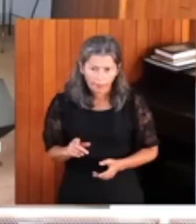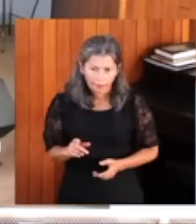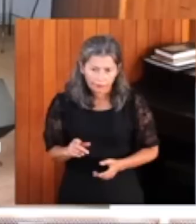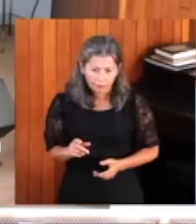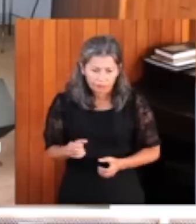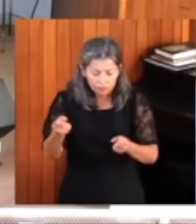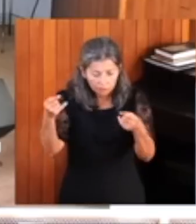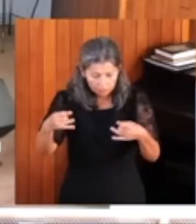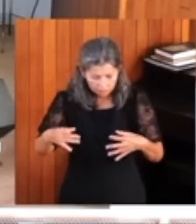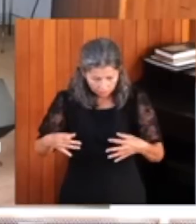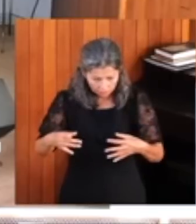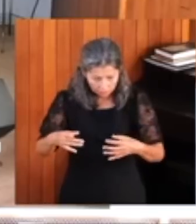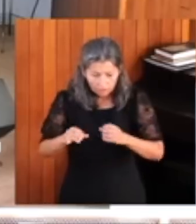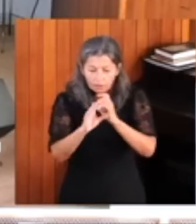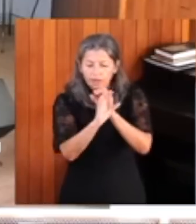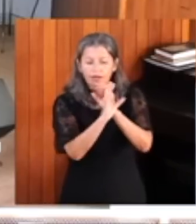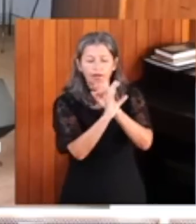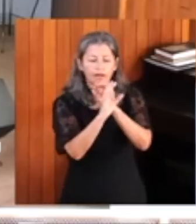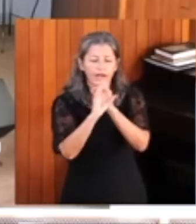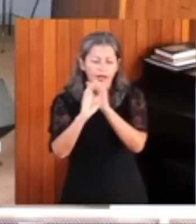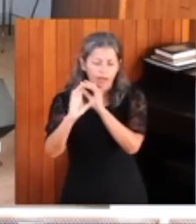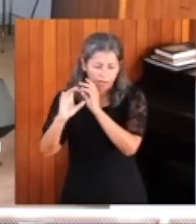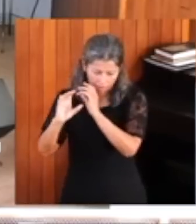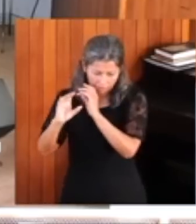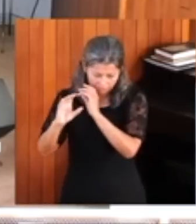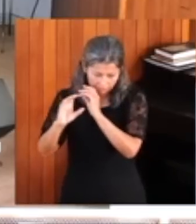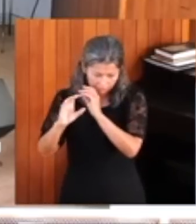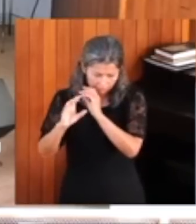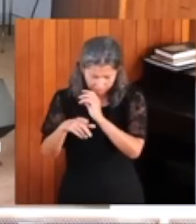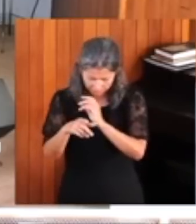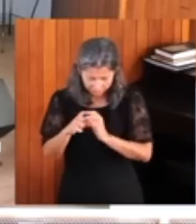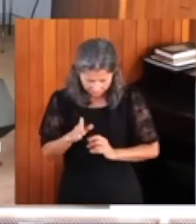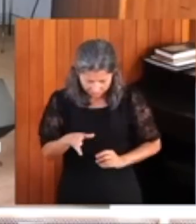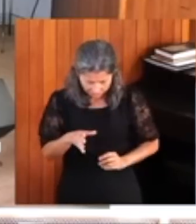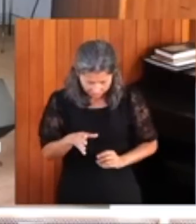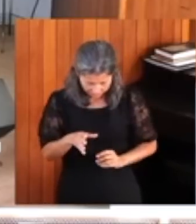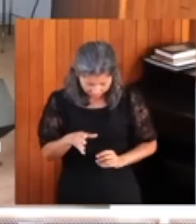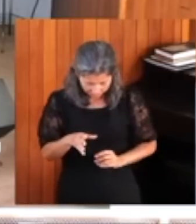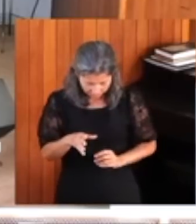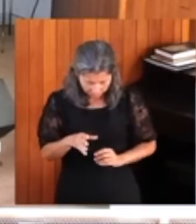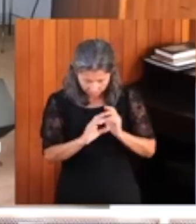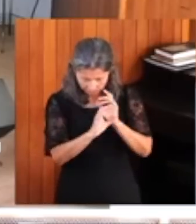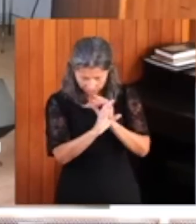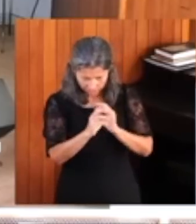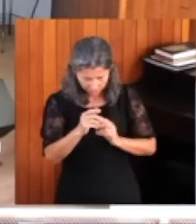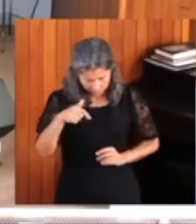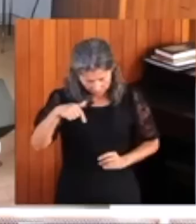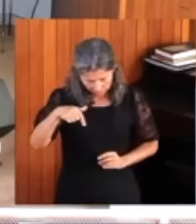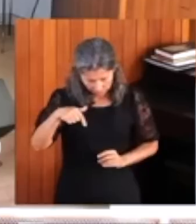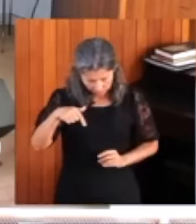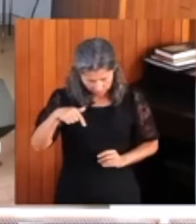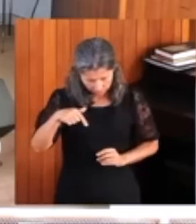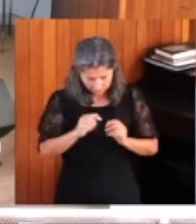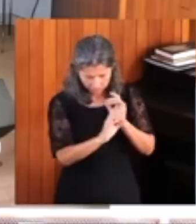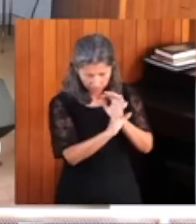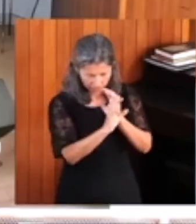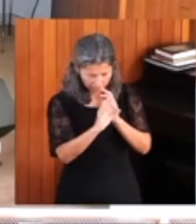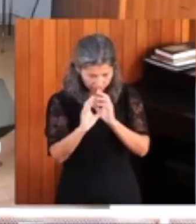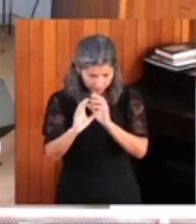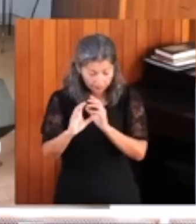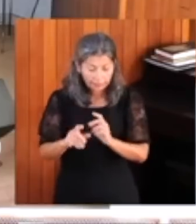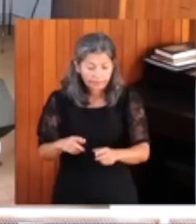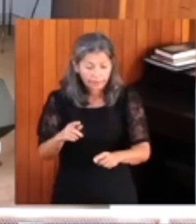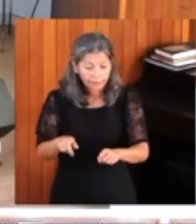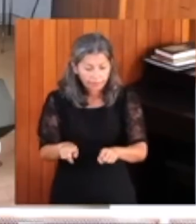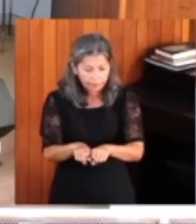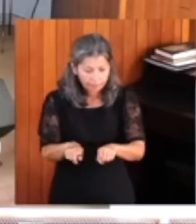da tarde. Porque à tarde, às 4 horas, começa de novo, né? Temos a última etapa da nossa jornada, da nossa maratona.